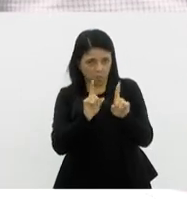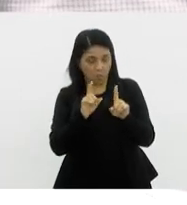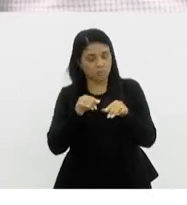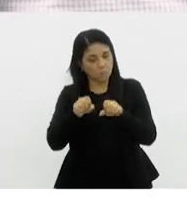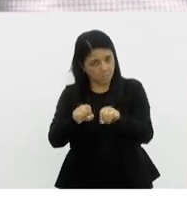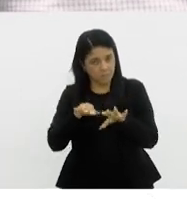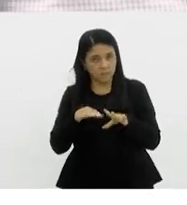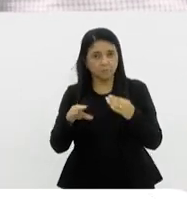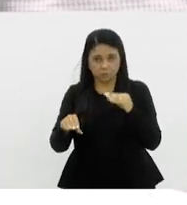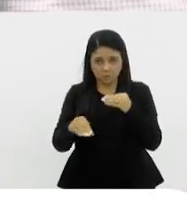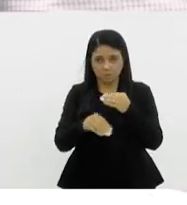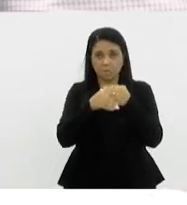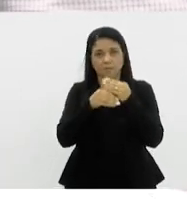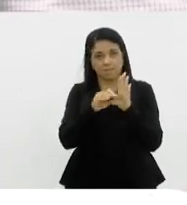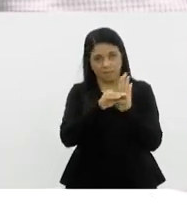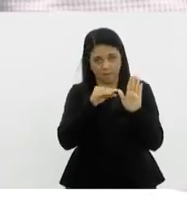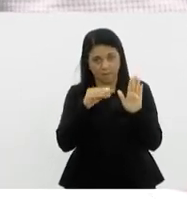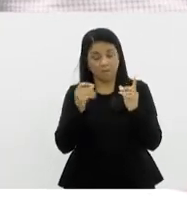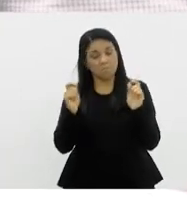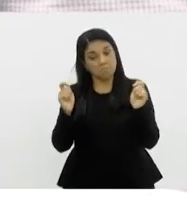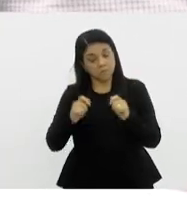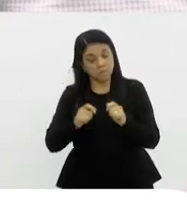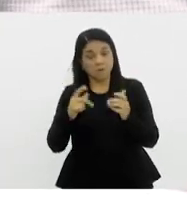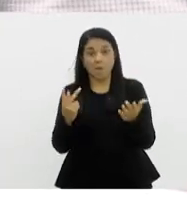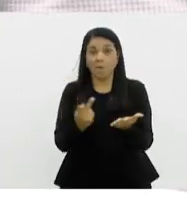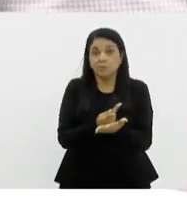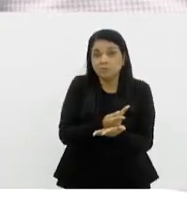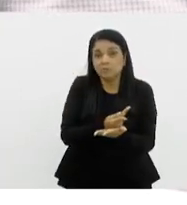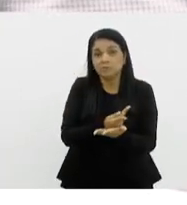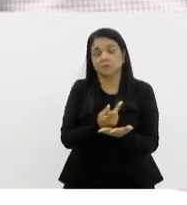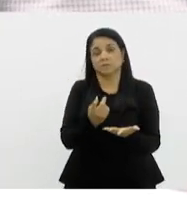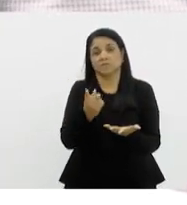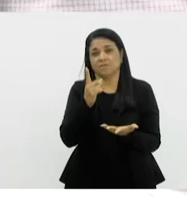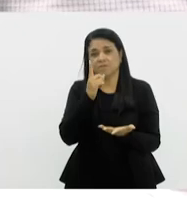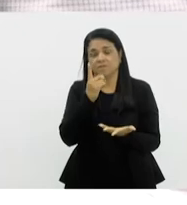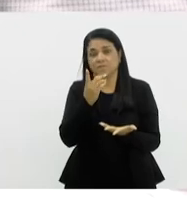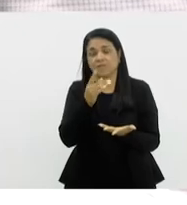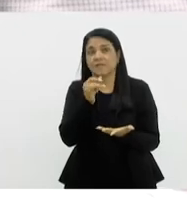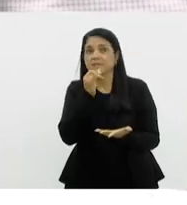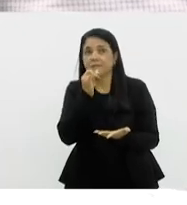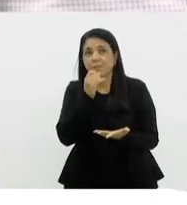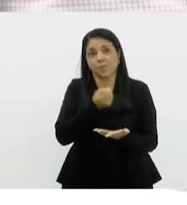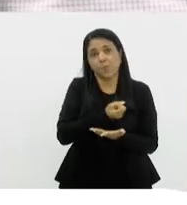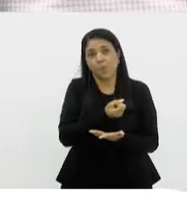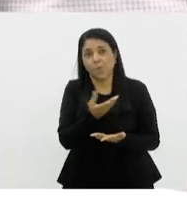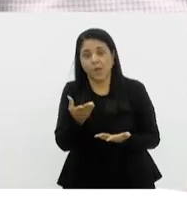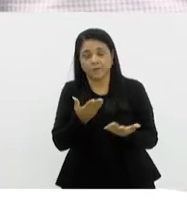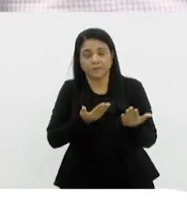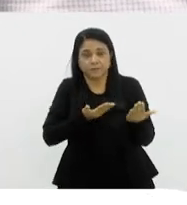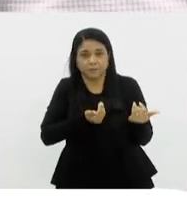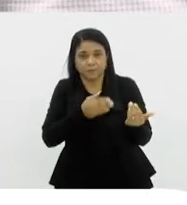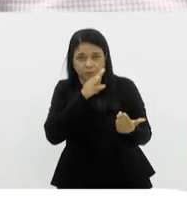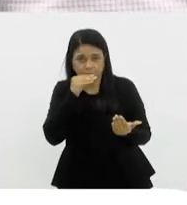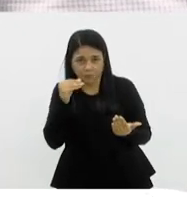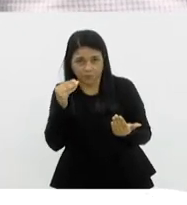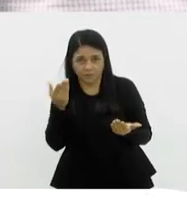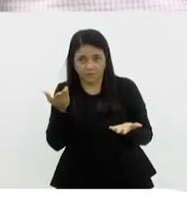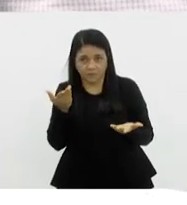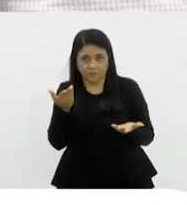isso deveria acontecer em determinados casos. Porque, por exemplo, quantos menores ou adolescentes